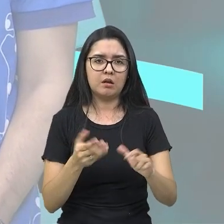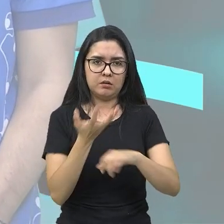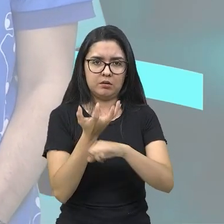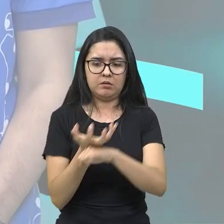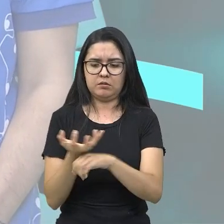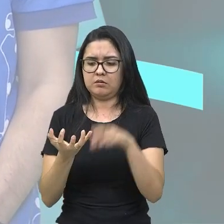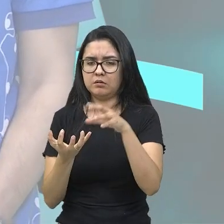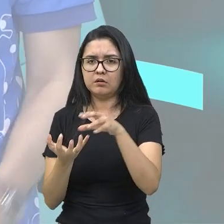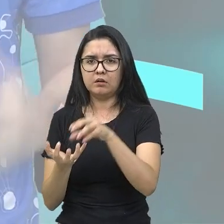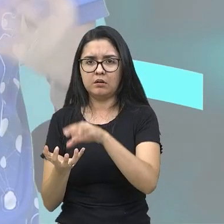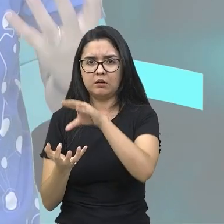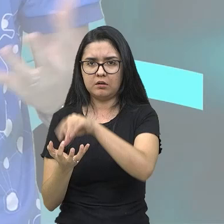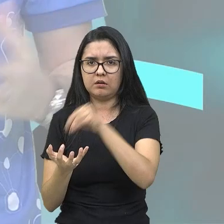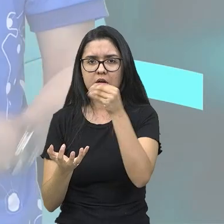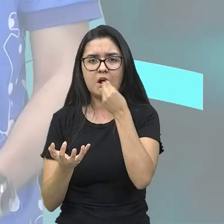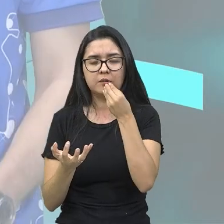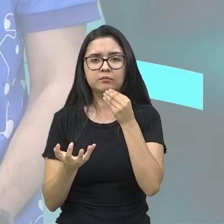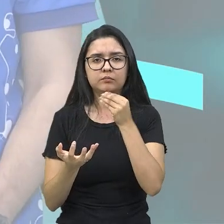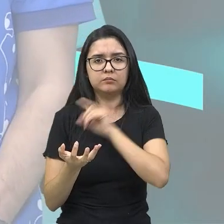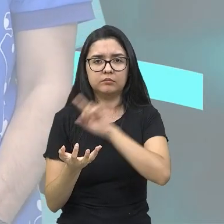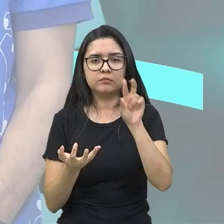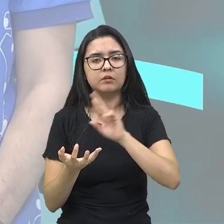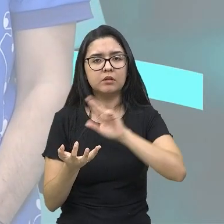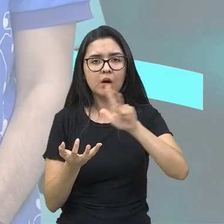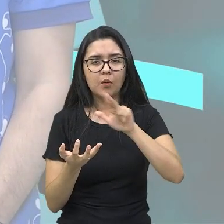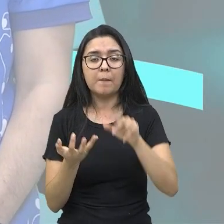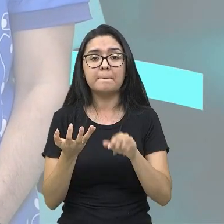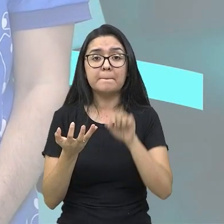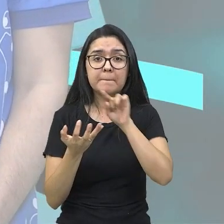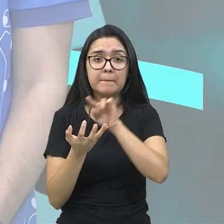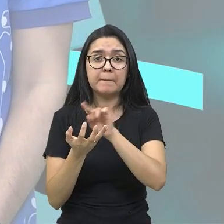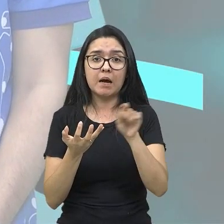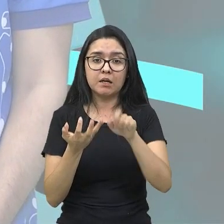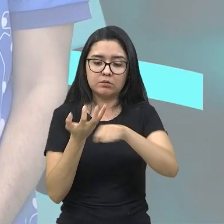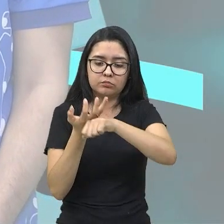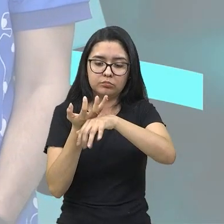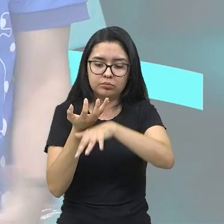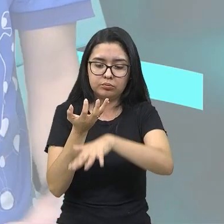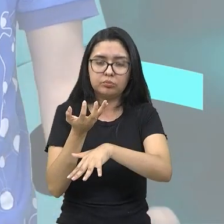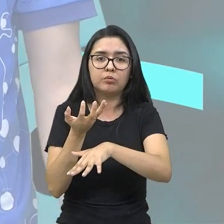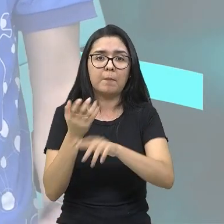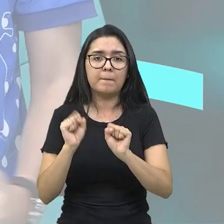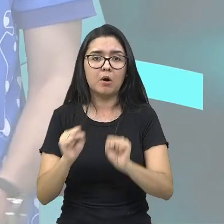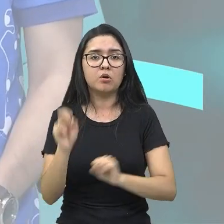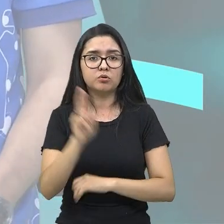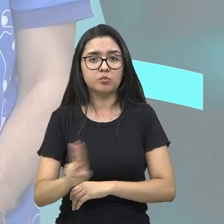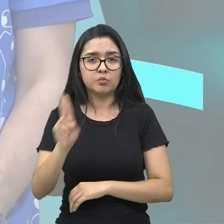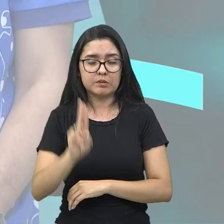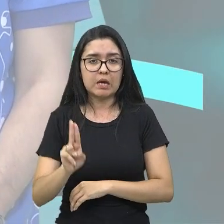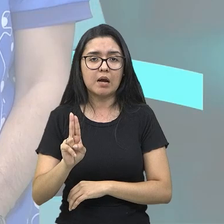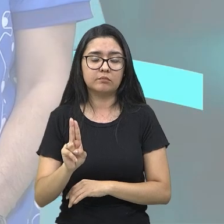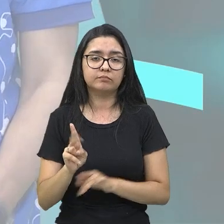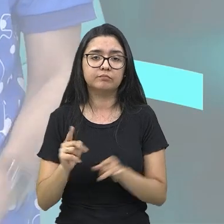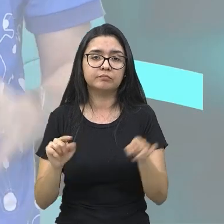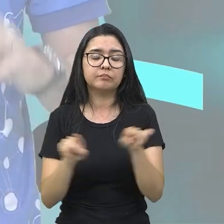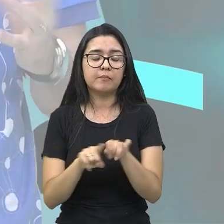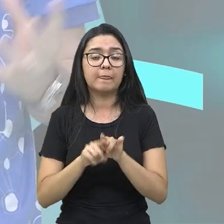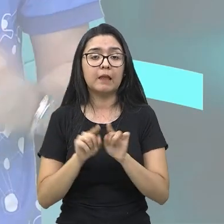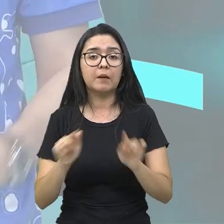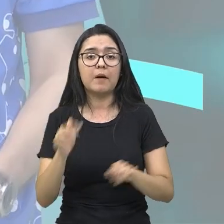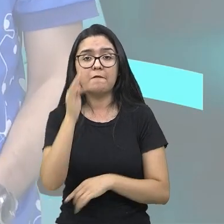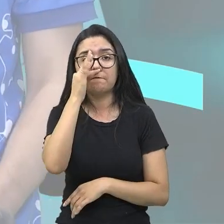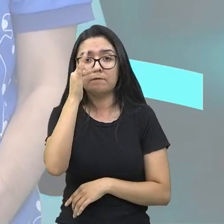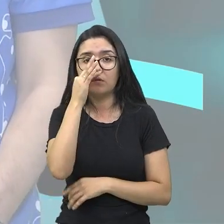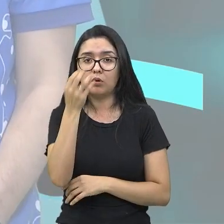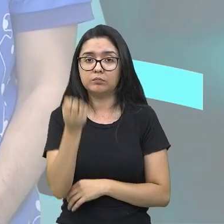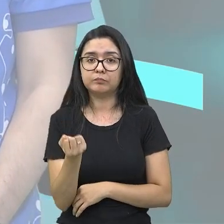funciona. Mas a raiz dela pode ser usada de forma culinária. A flor, que como eu falei, só